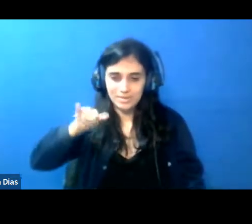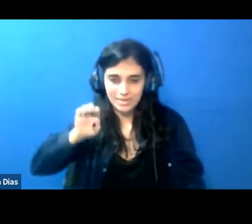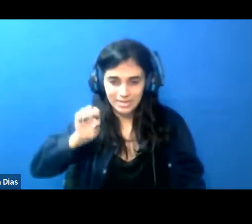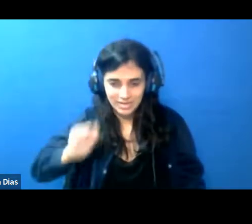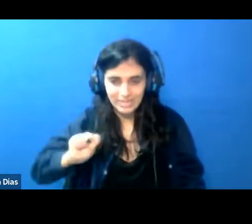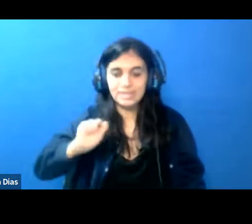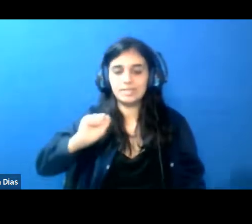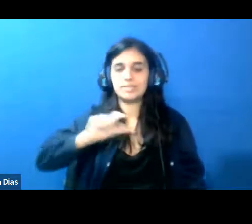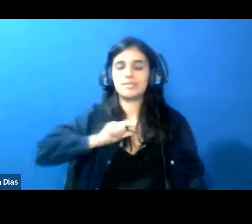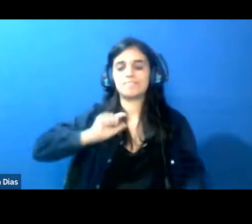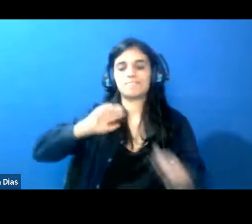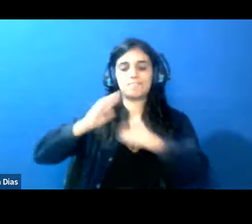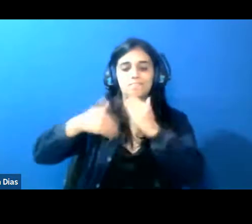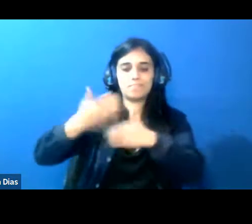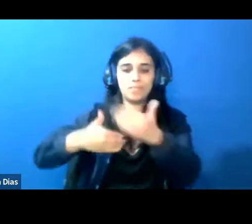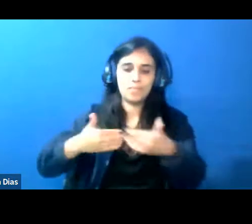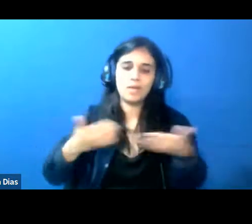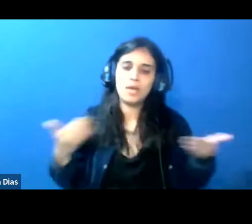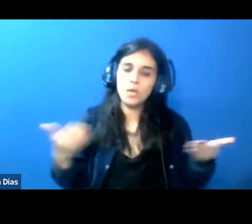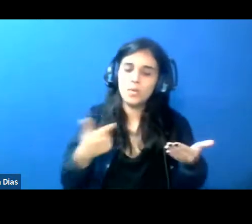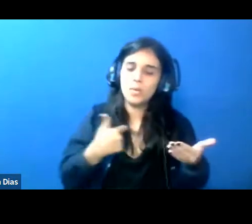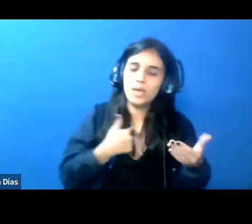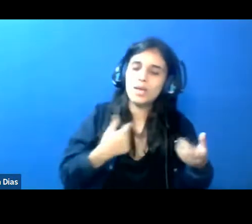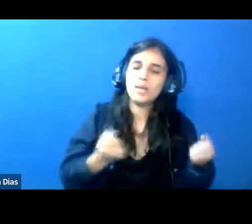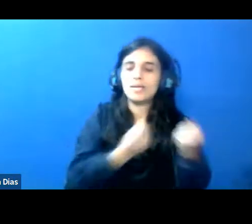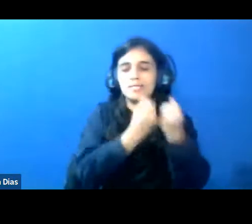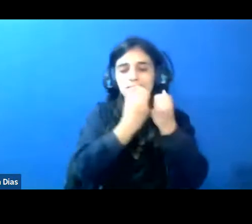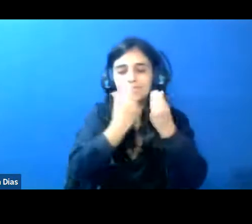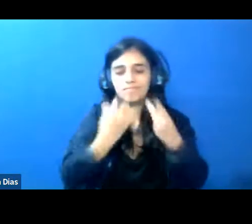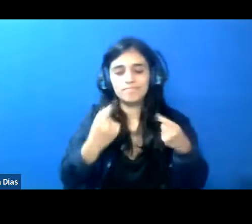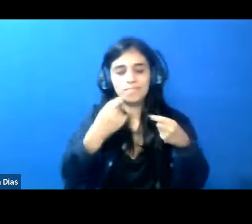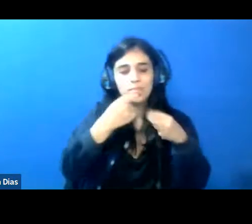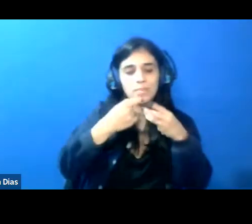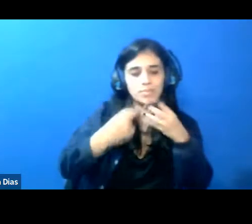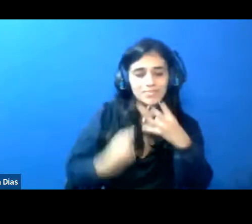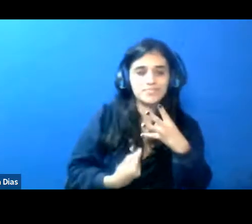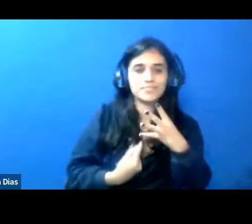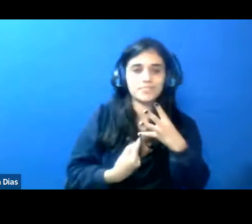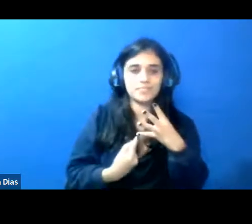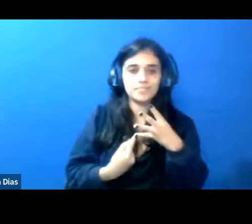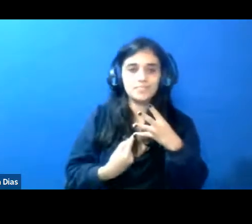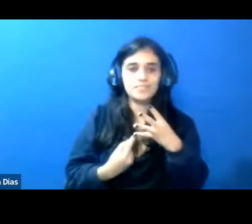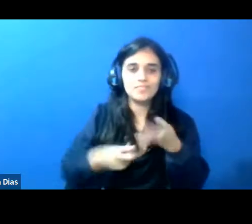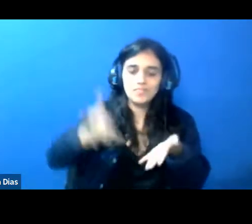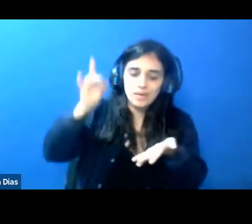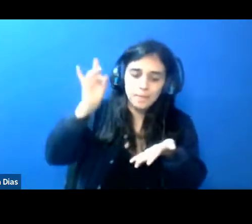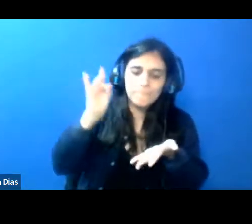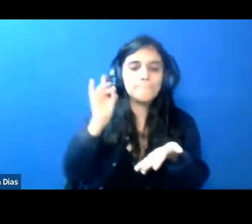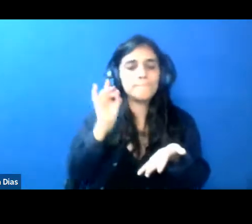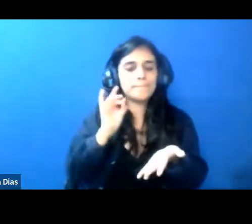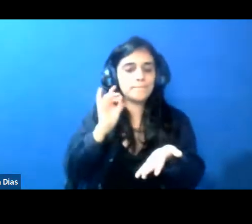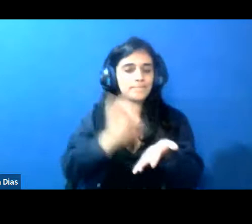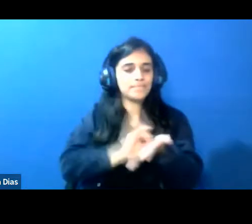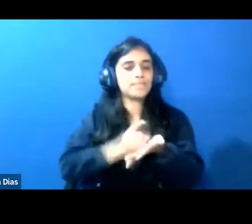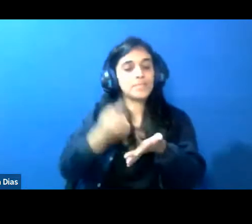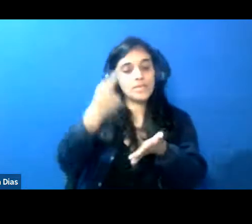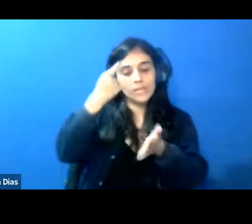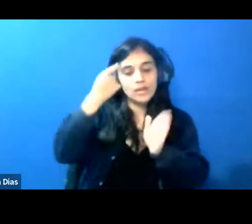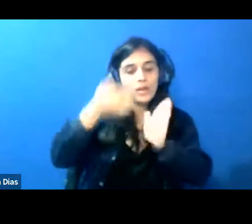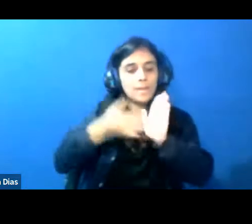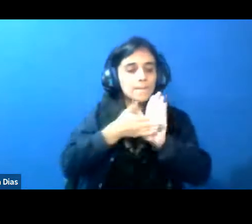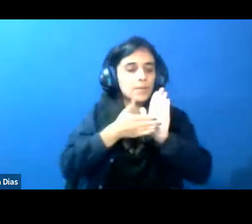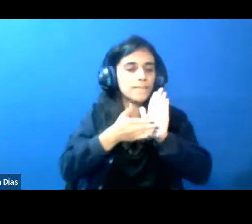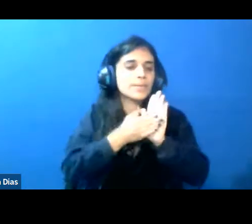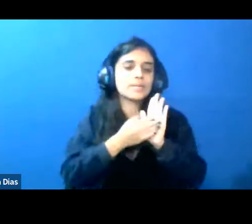vou trazer algumas considerações afirmando e partindo da ideia de que,